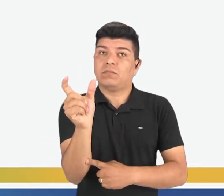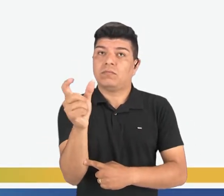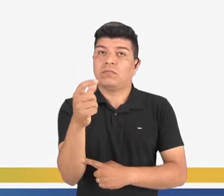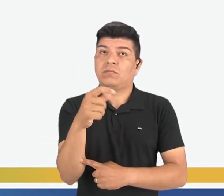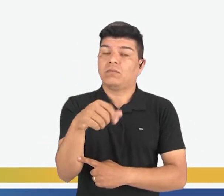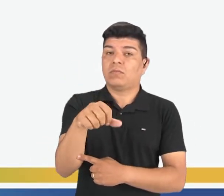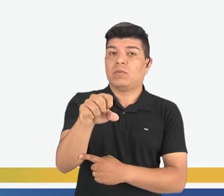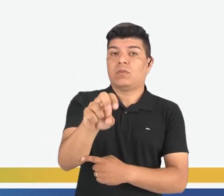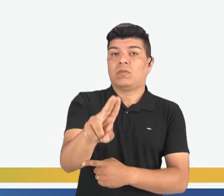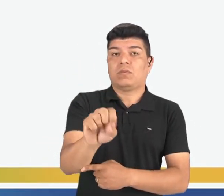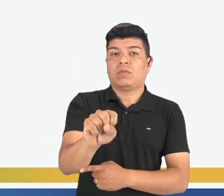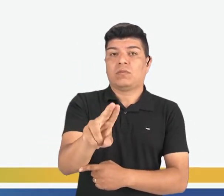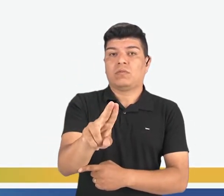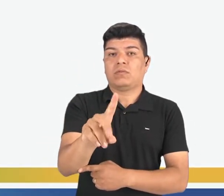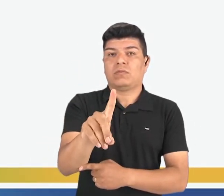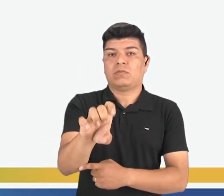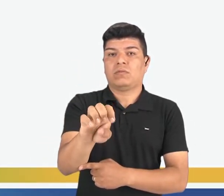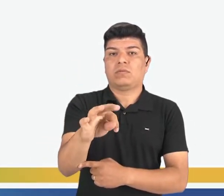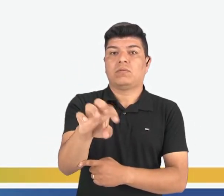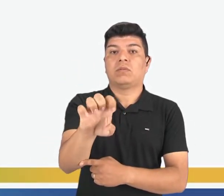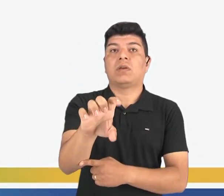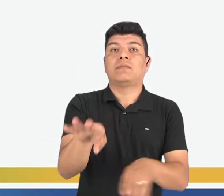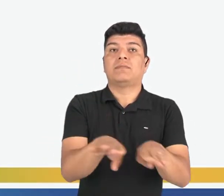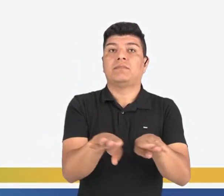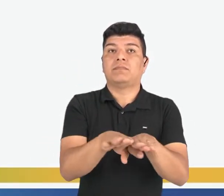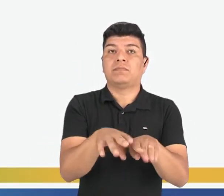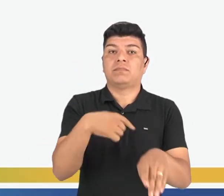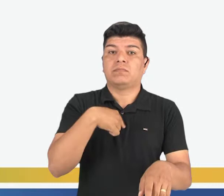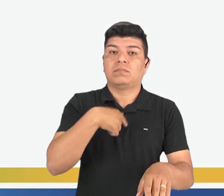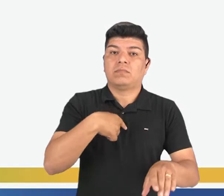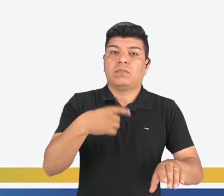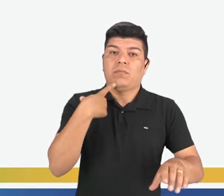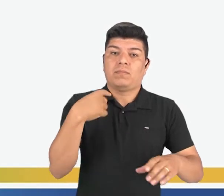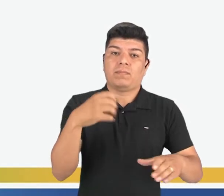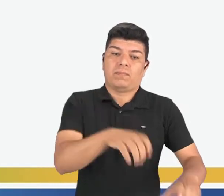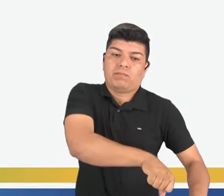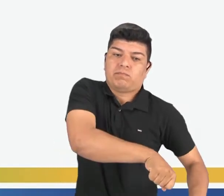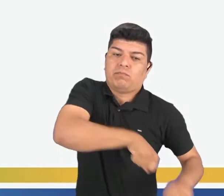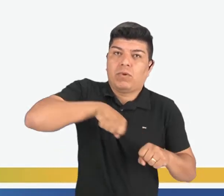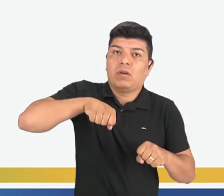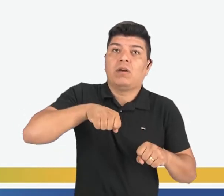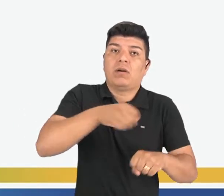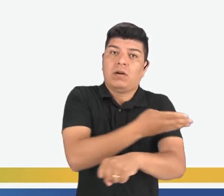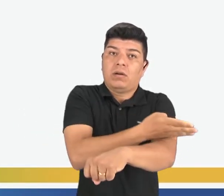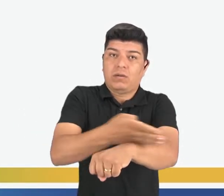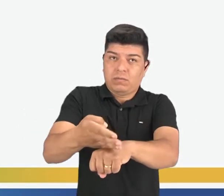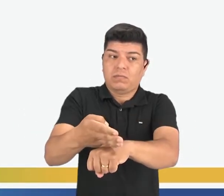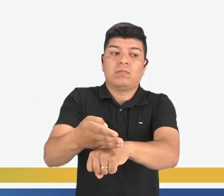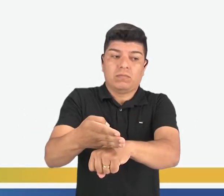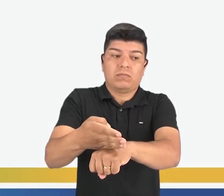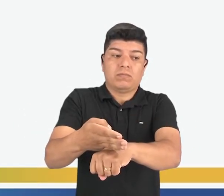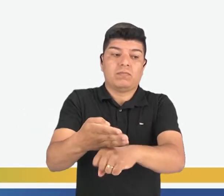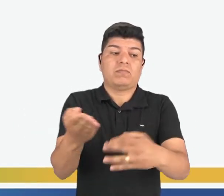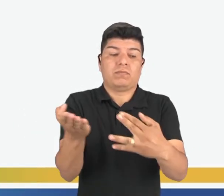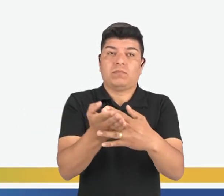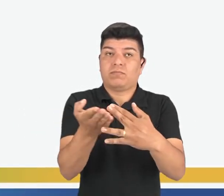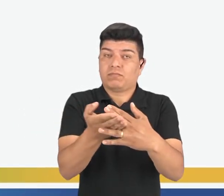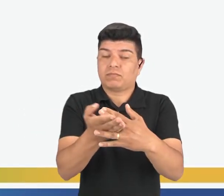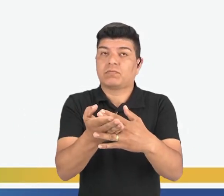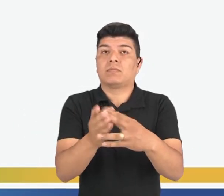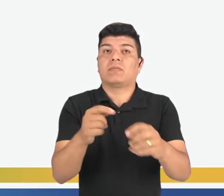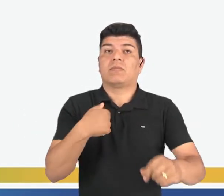no sudeste seja diferente. Aqui no norte, por exemplo, eu falo macaxeira. Aqui no sudeste é aipim. Então,